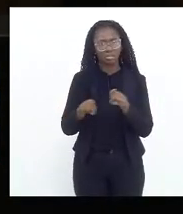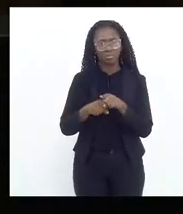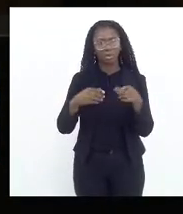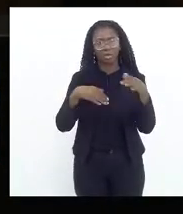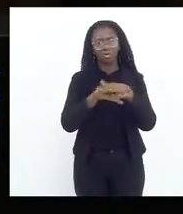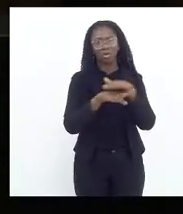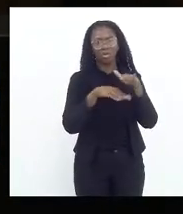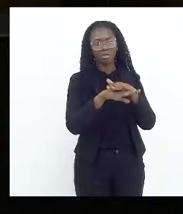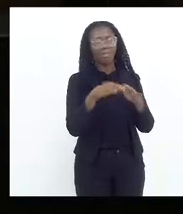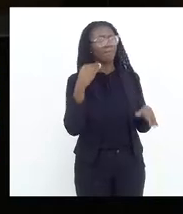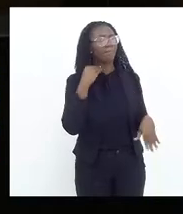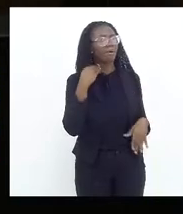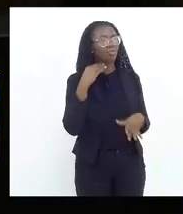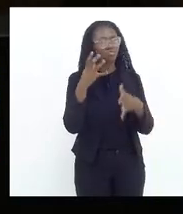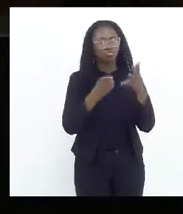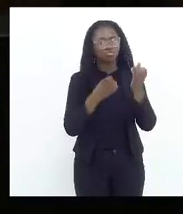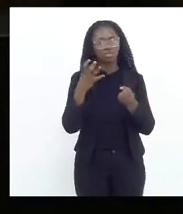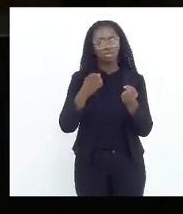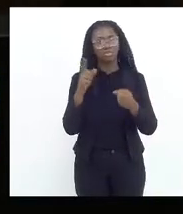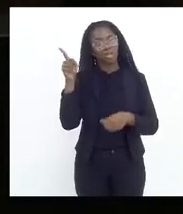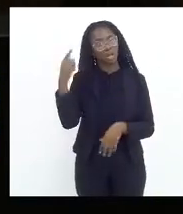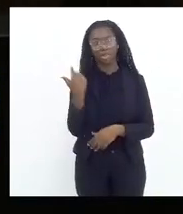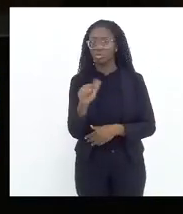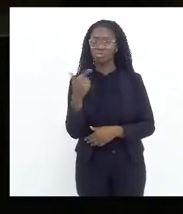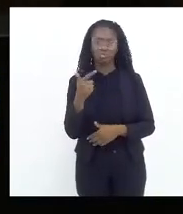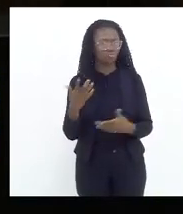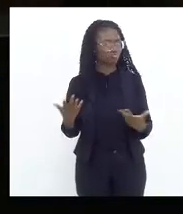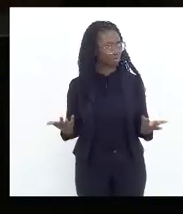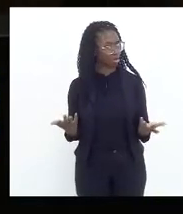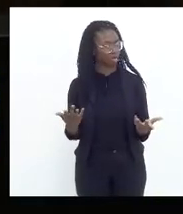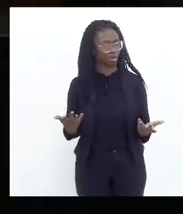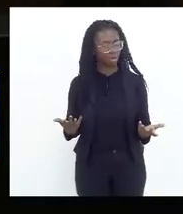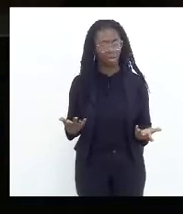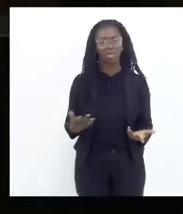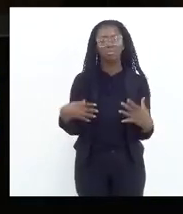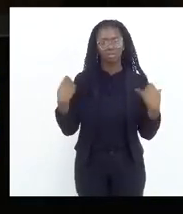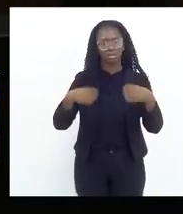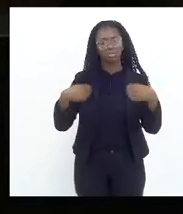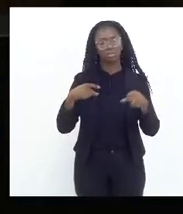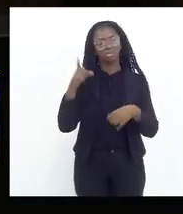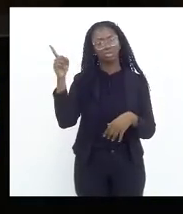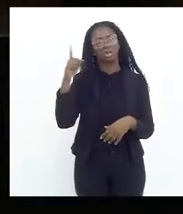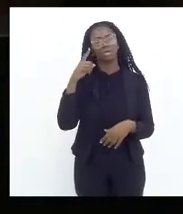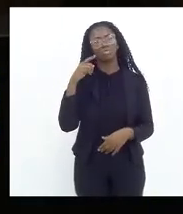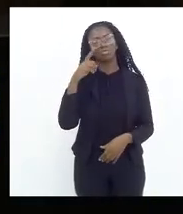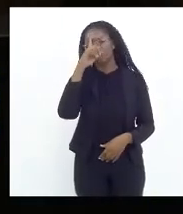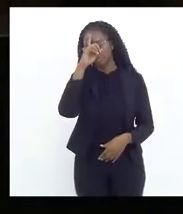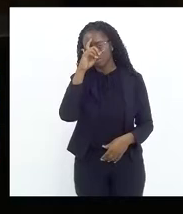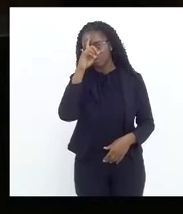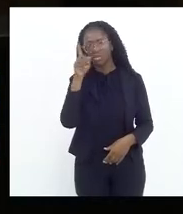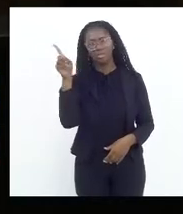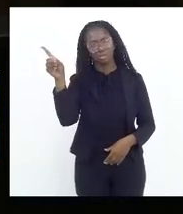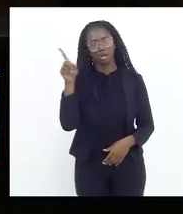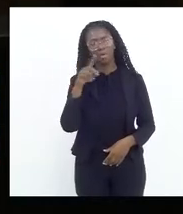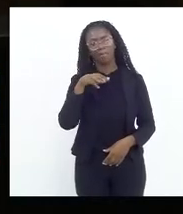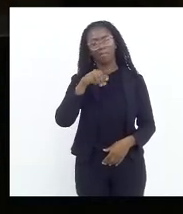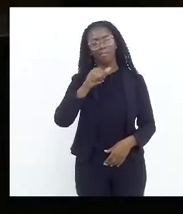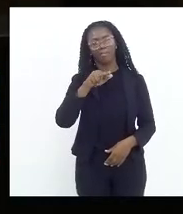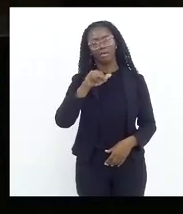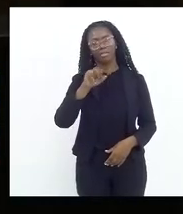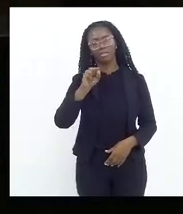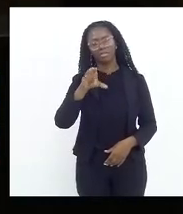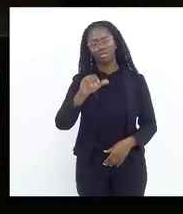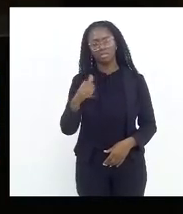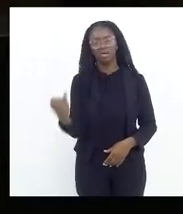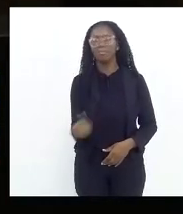Zona Oeste, que hoje não tem, e esse banco de leite no Hospital Marisca seria fundamental e